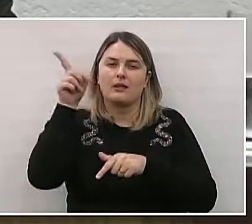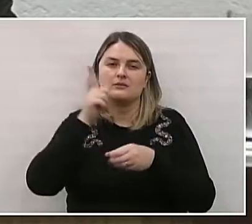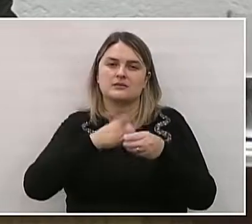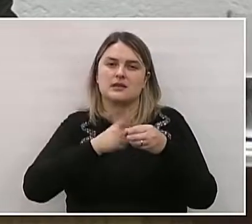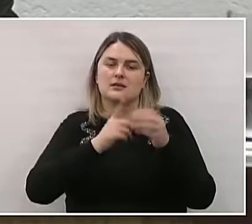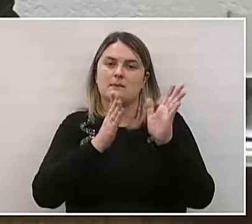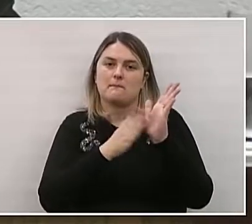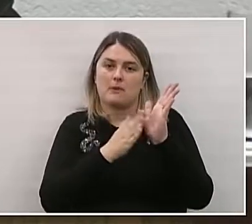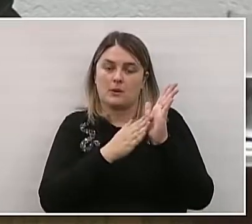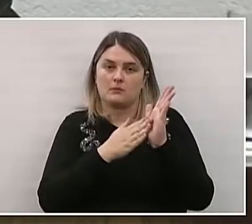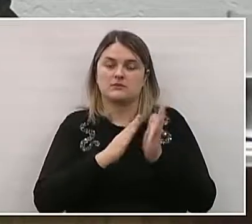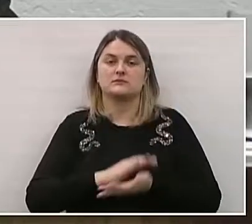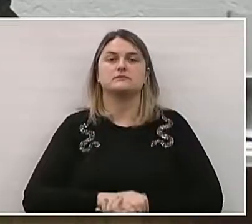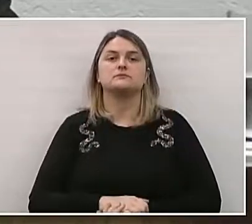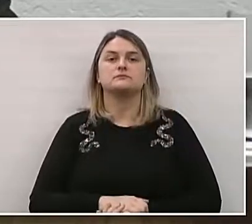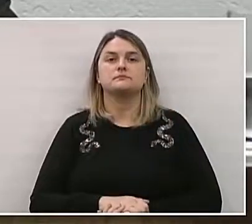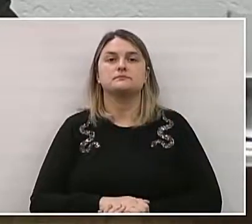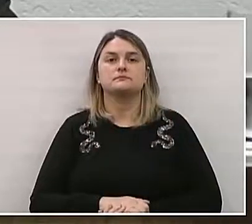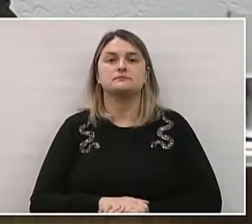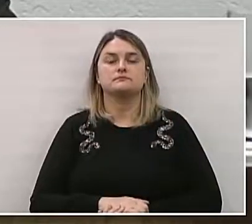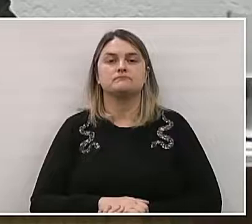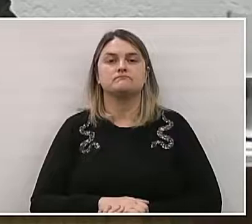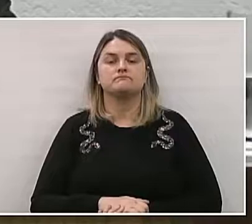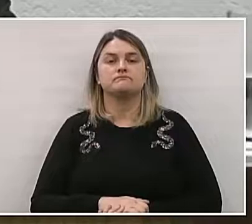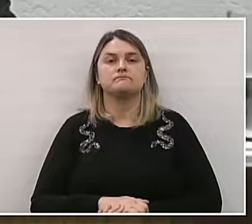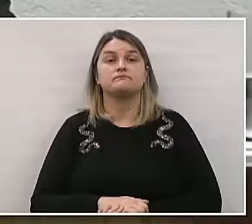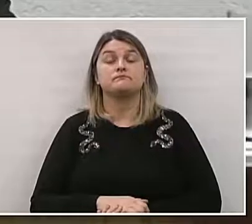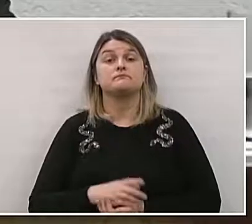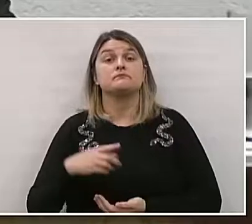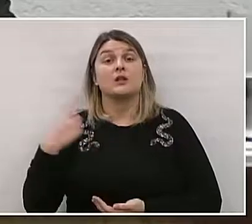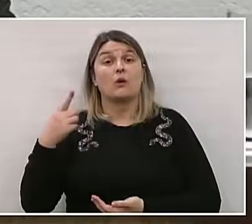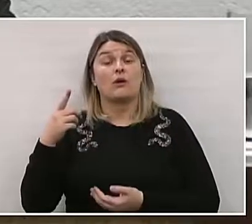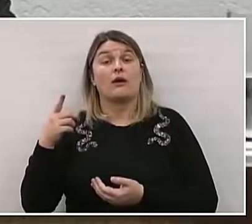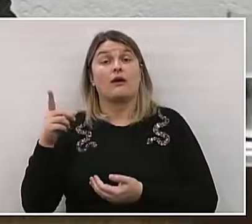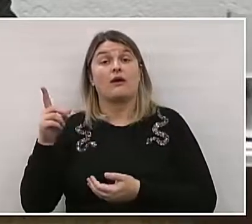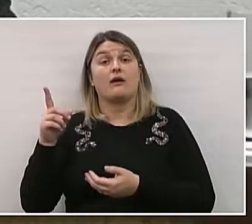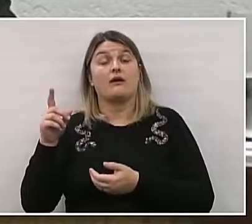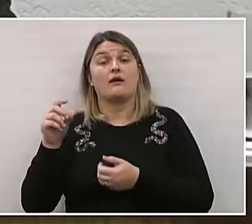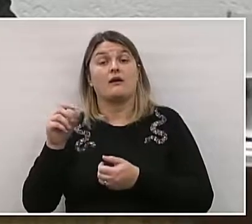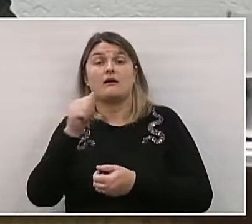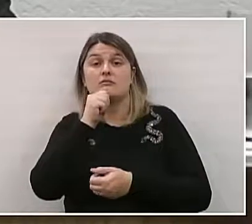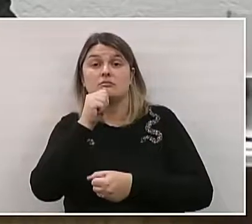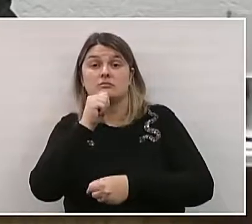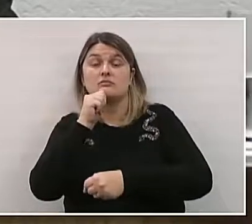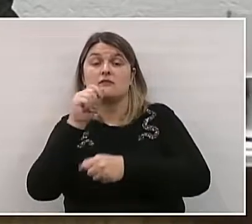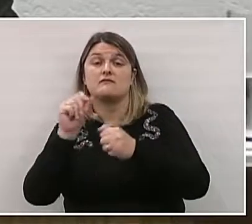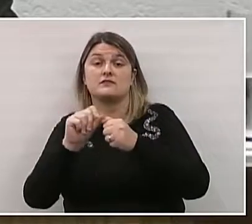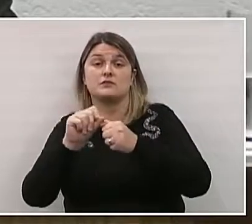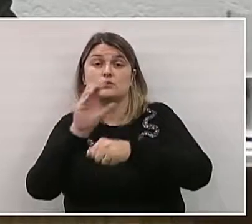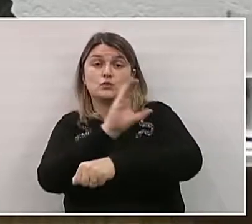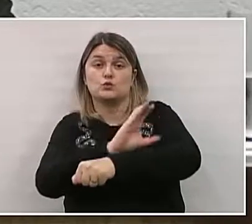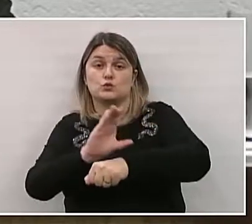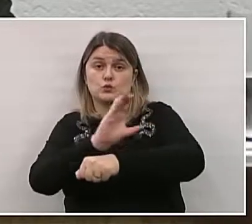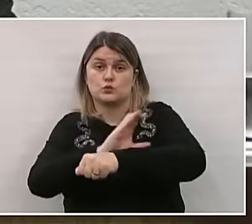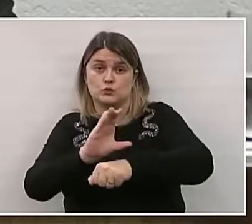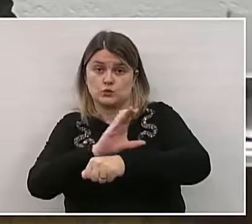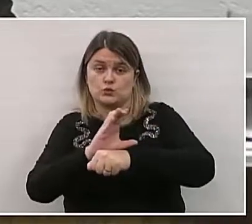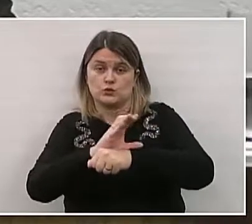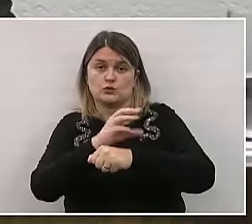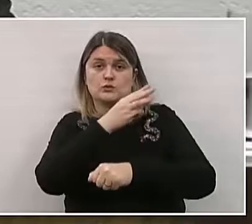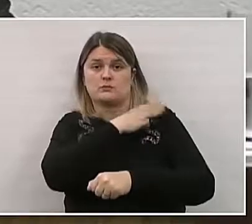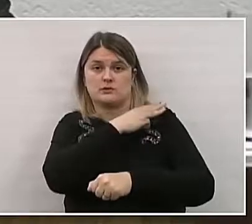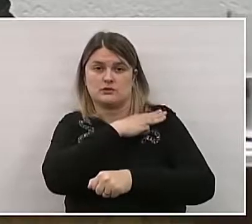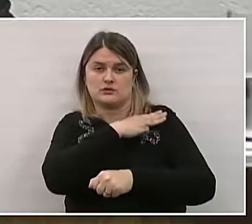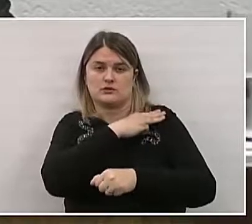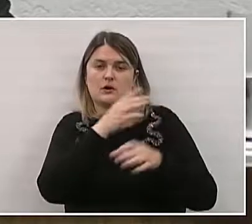de 1942, antes mesmo de concluir o curso normal. Este foi concluído